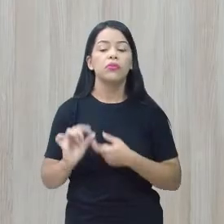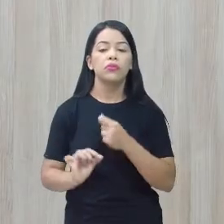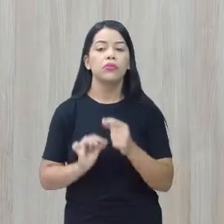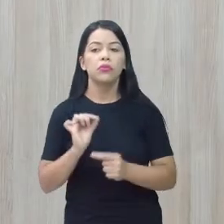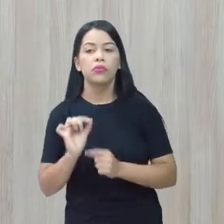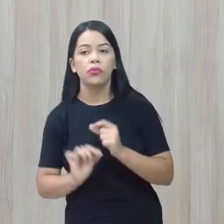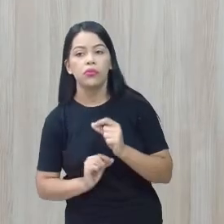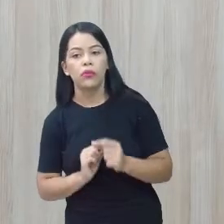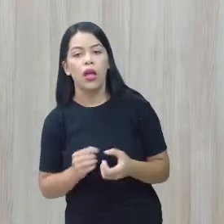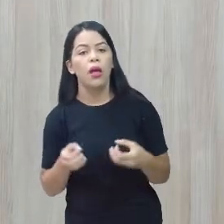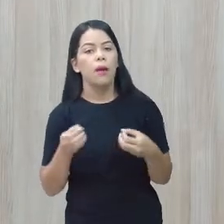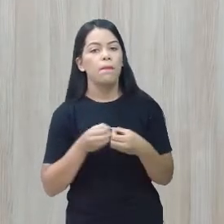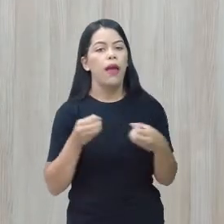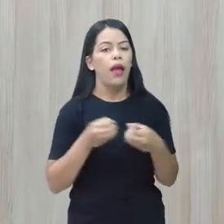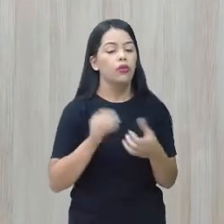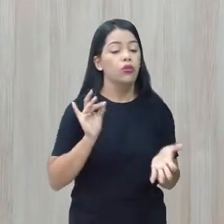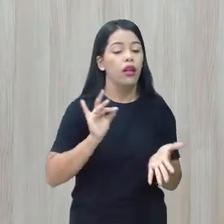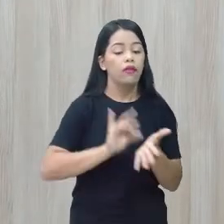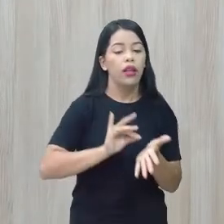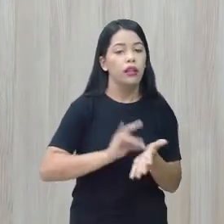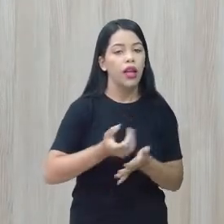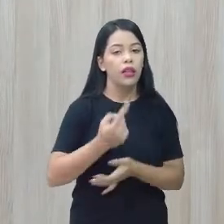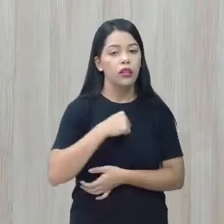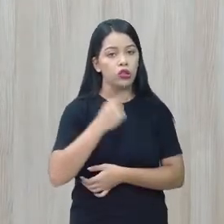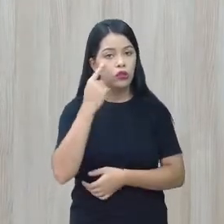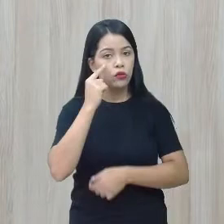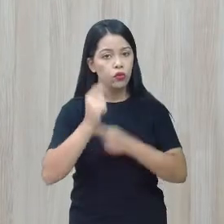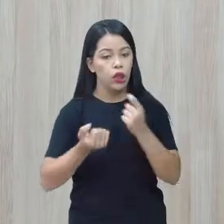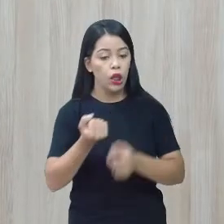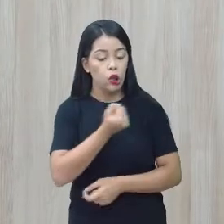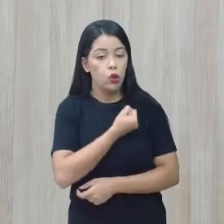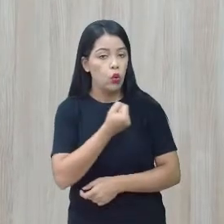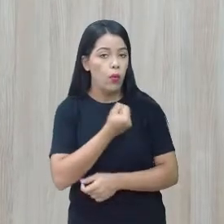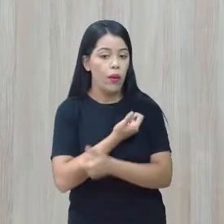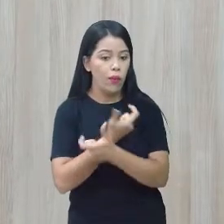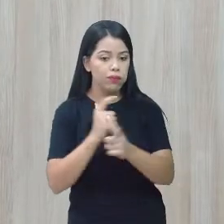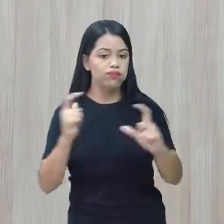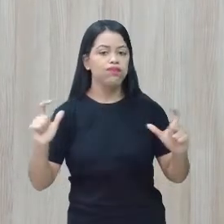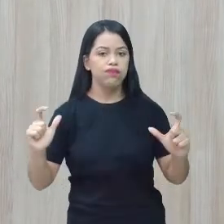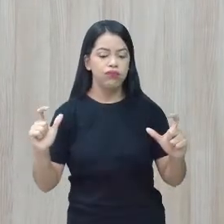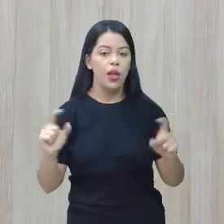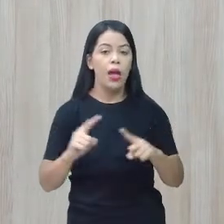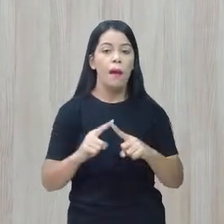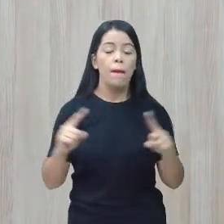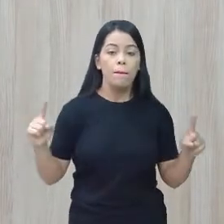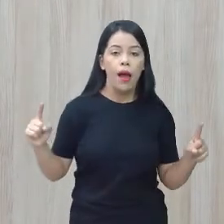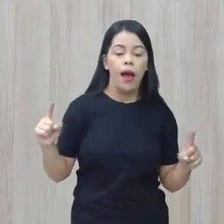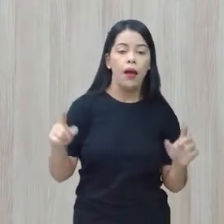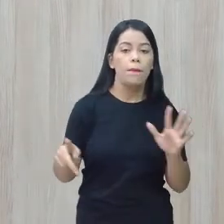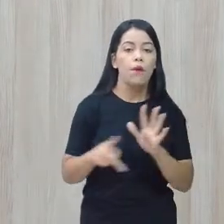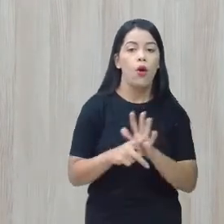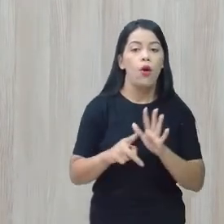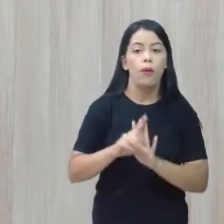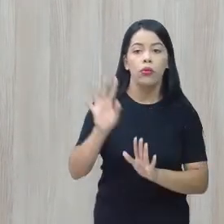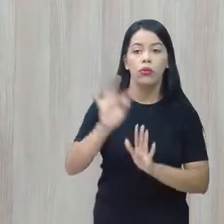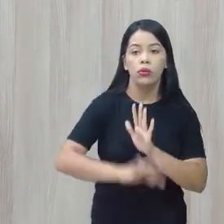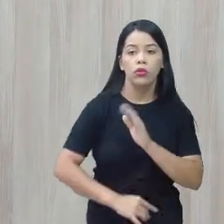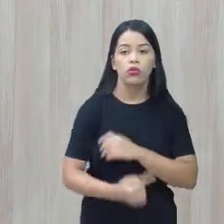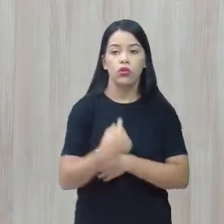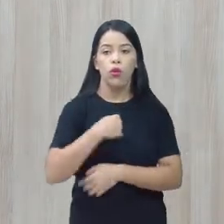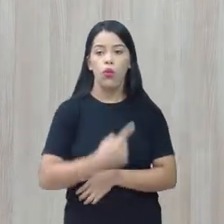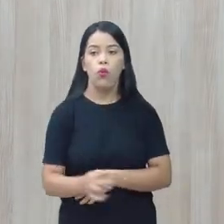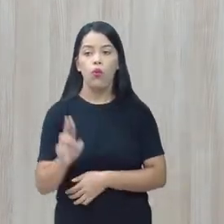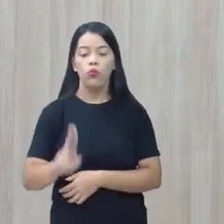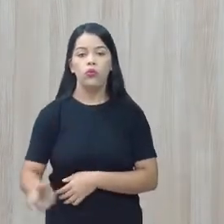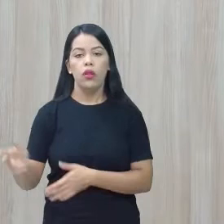mais pertinho da realidade, a gente tem aí esse número gigantesco. Mas no próprio texto que eu usei, a